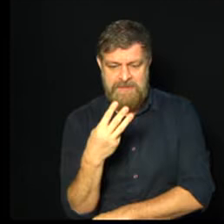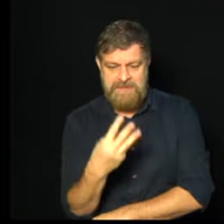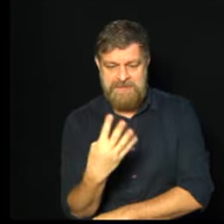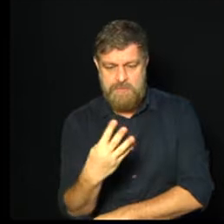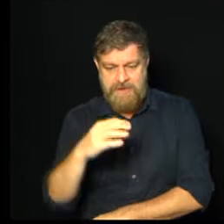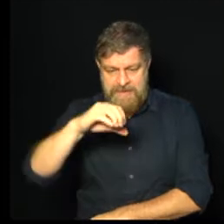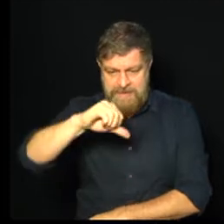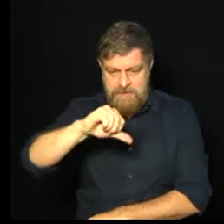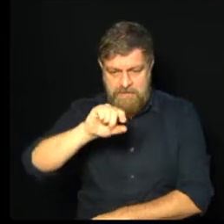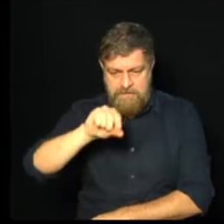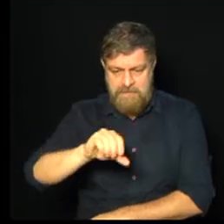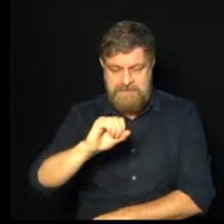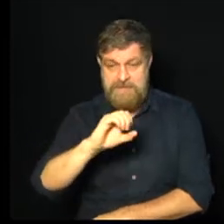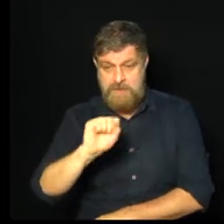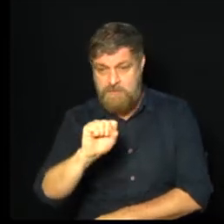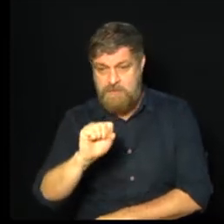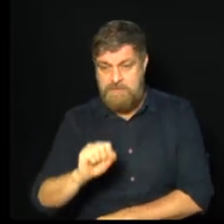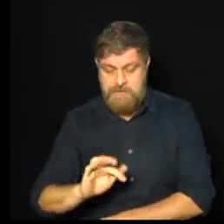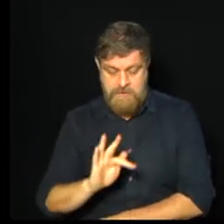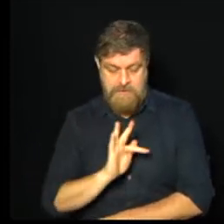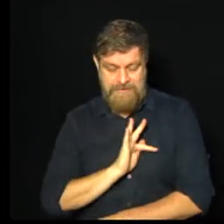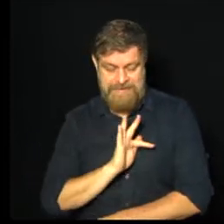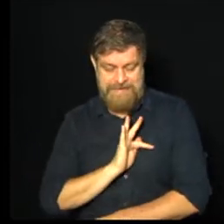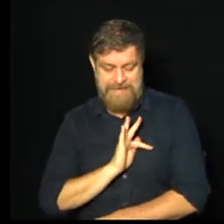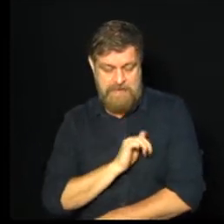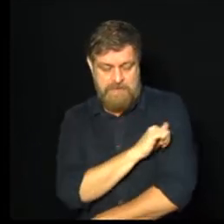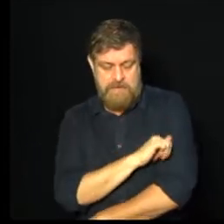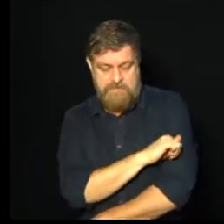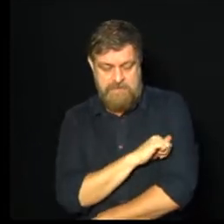1.831.349,08. Dos técnicos de enfermagem,